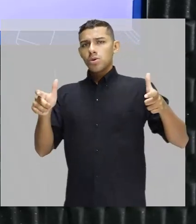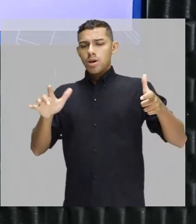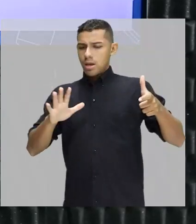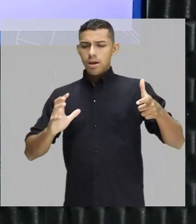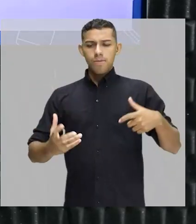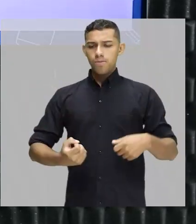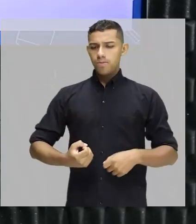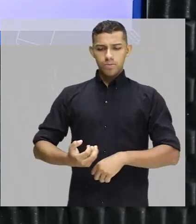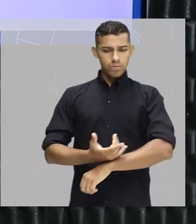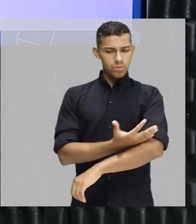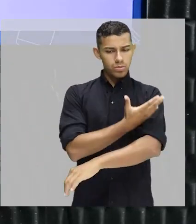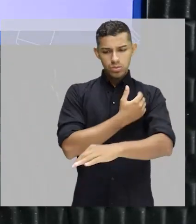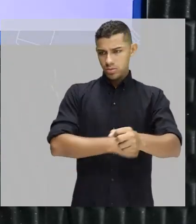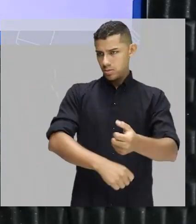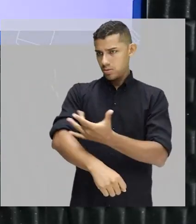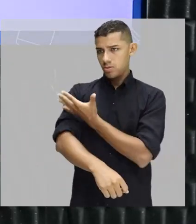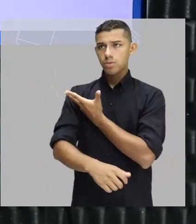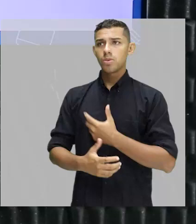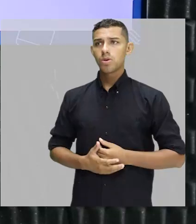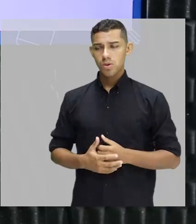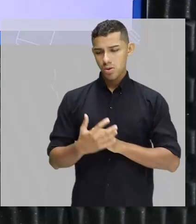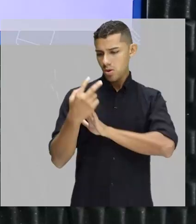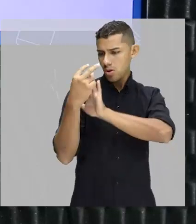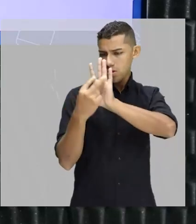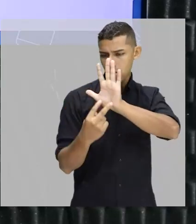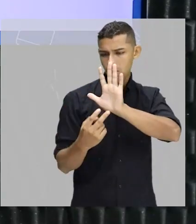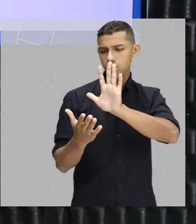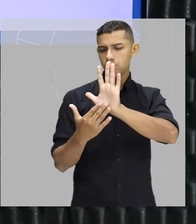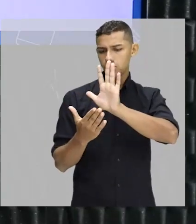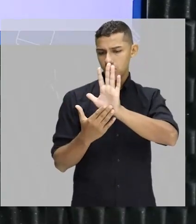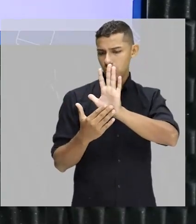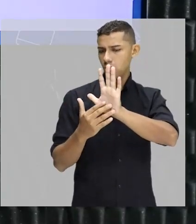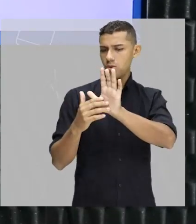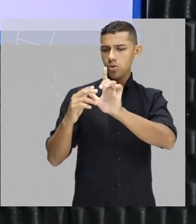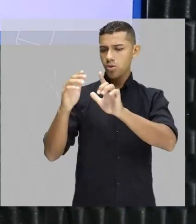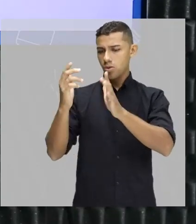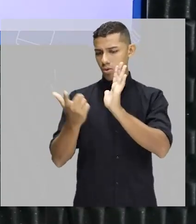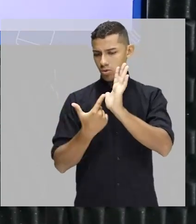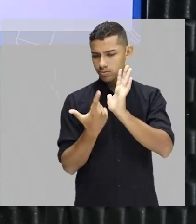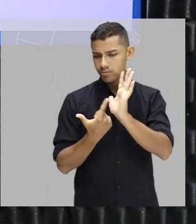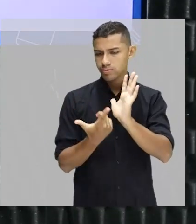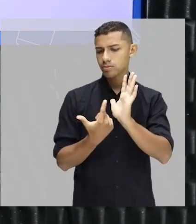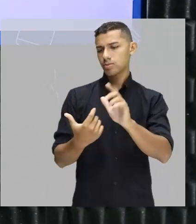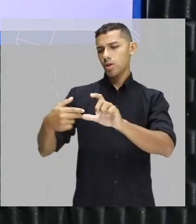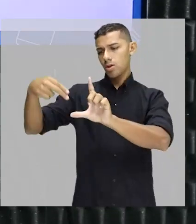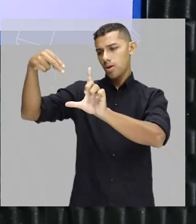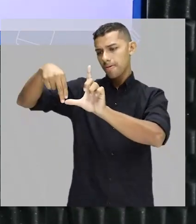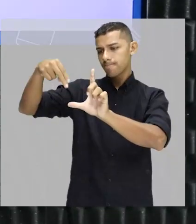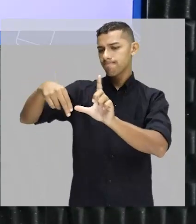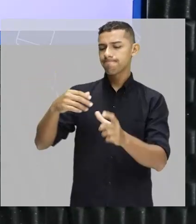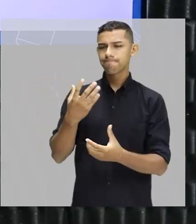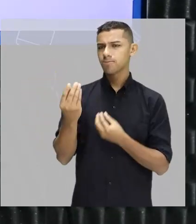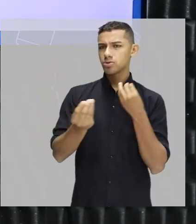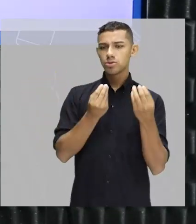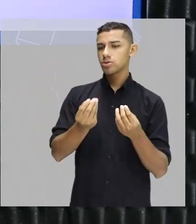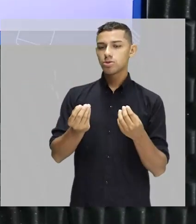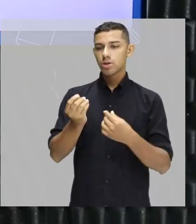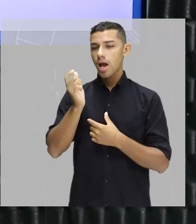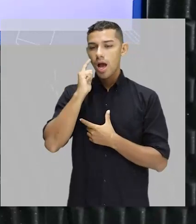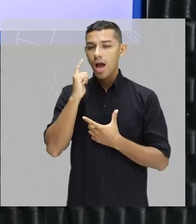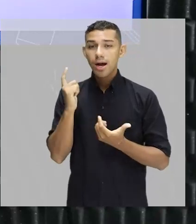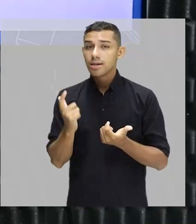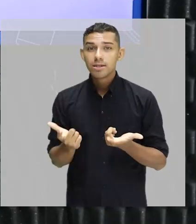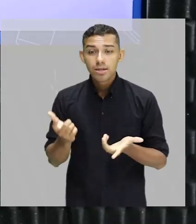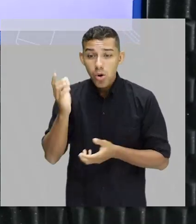um livro ou quando você está assistindo a um filme e vem aquela parte mais emocionante que você já quer logo saber como é que vai finalizar, o que